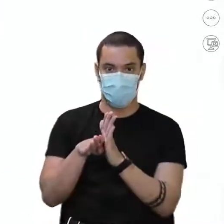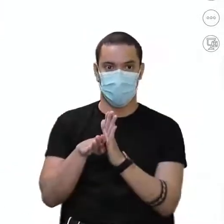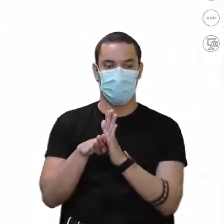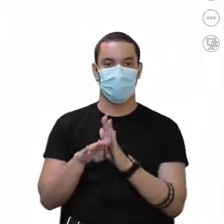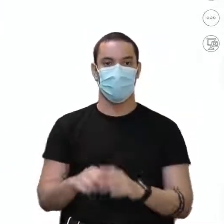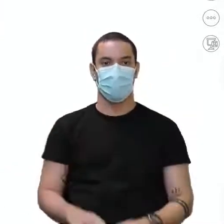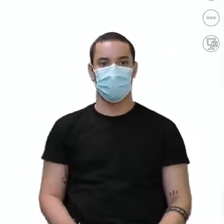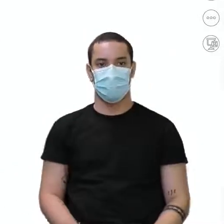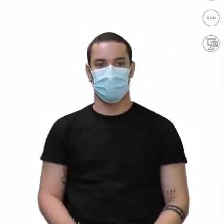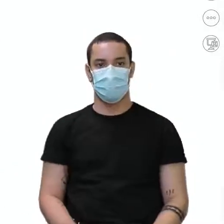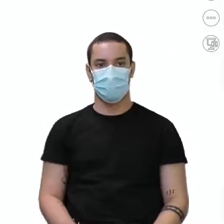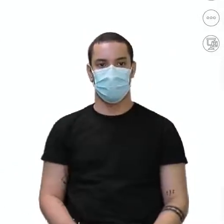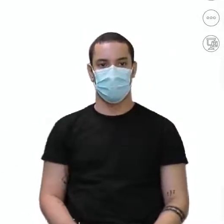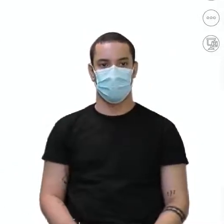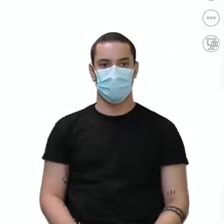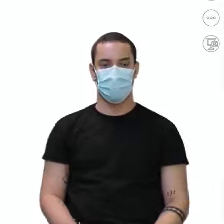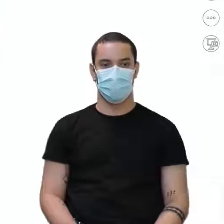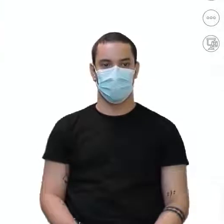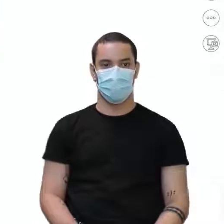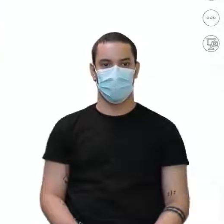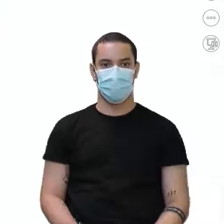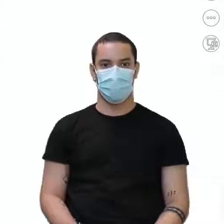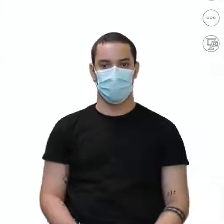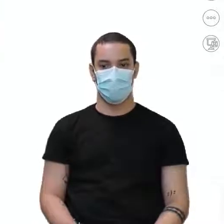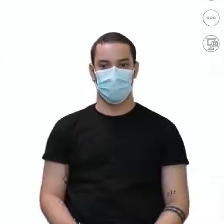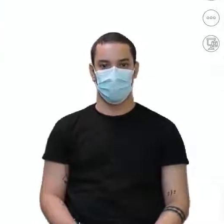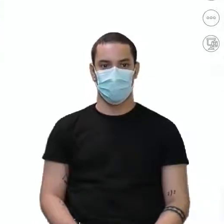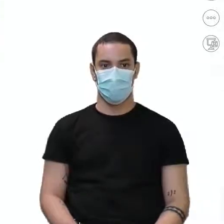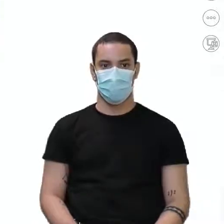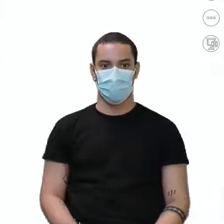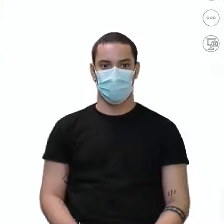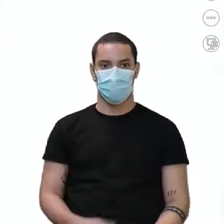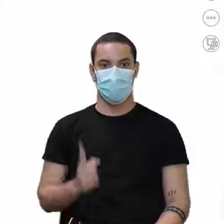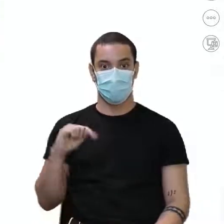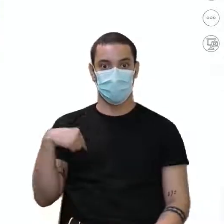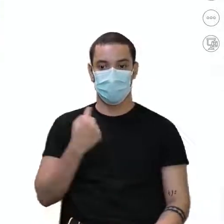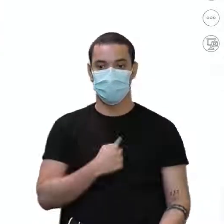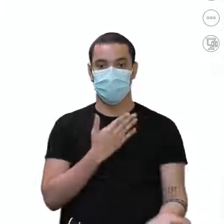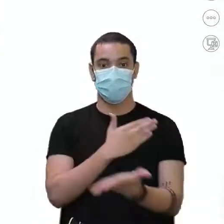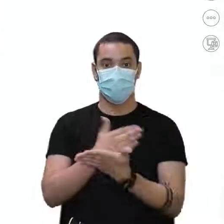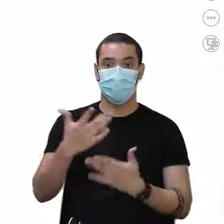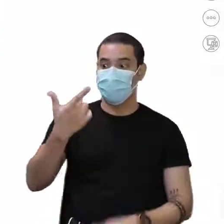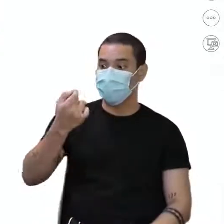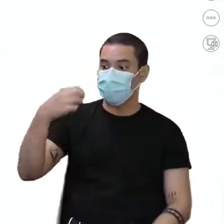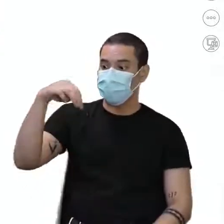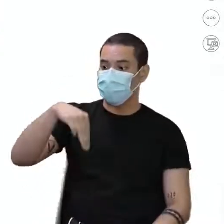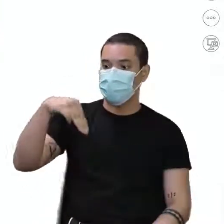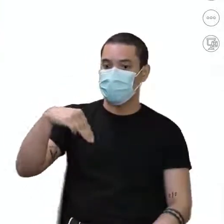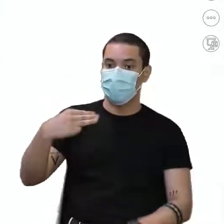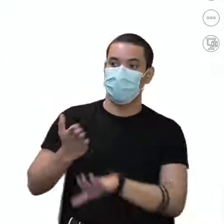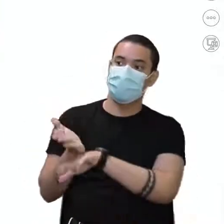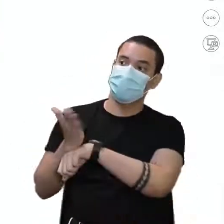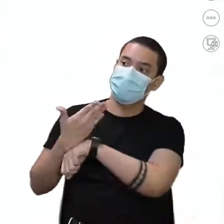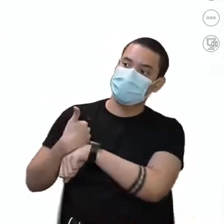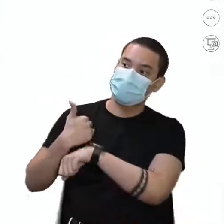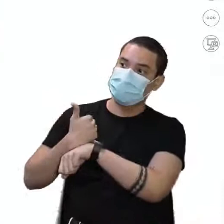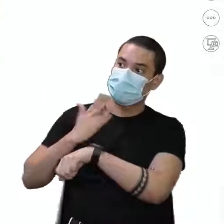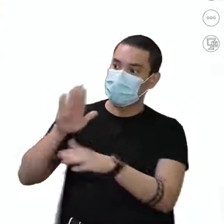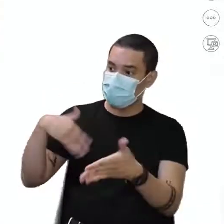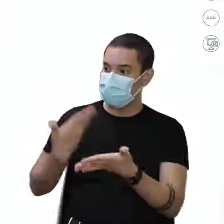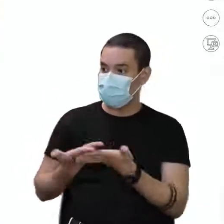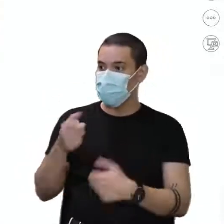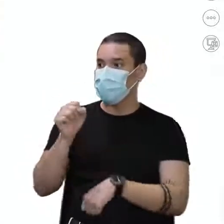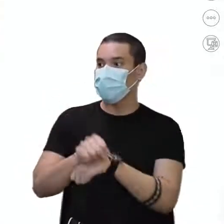waiting 20 minutes ago. Nós começamos a esperar 20 minutos atrás. Ainda estou